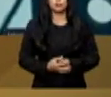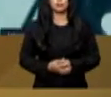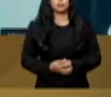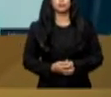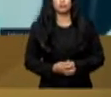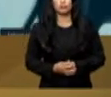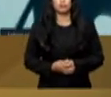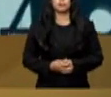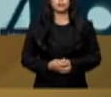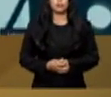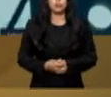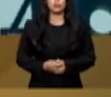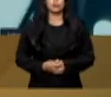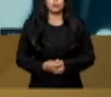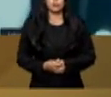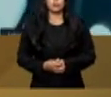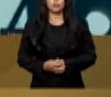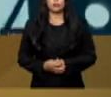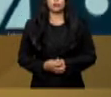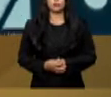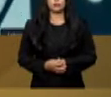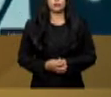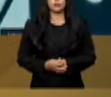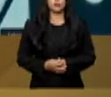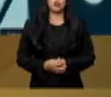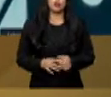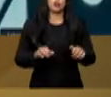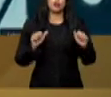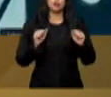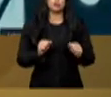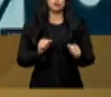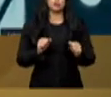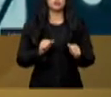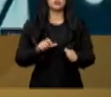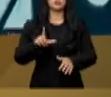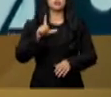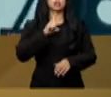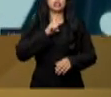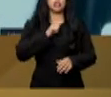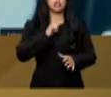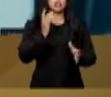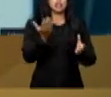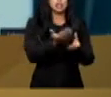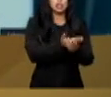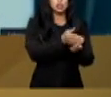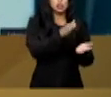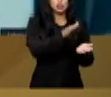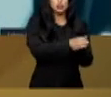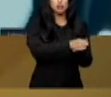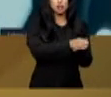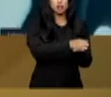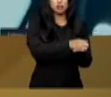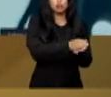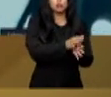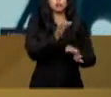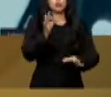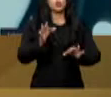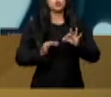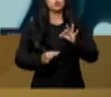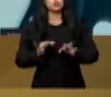É possível, nesses processos objetivos, julgar-se